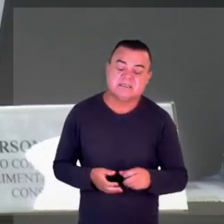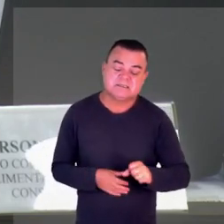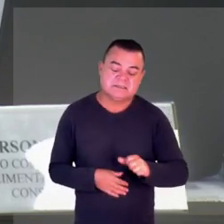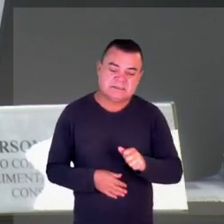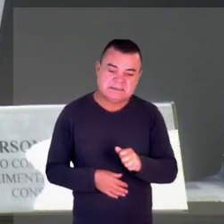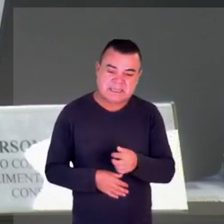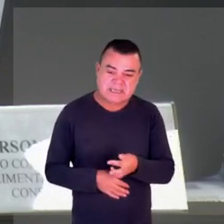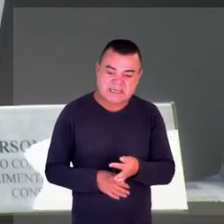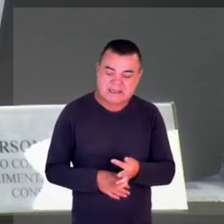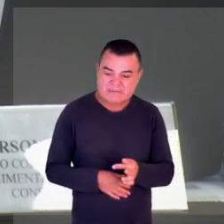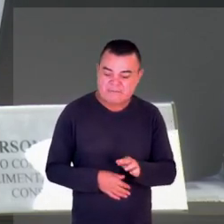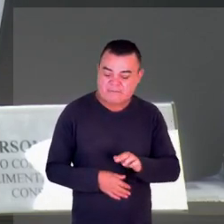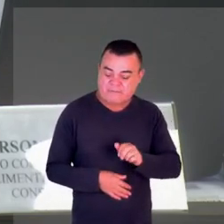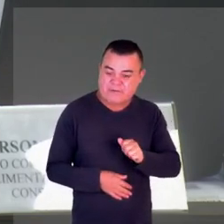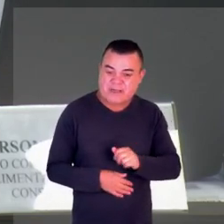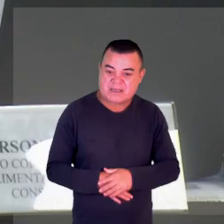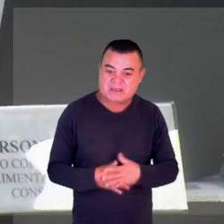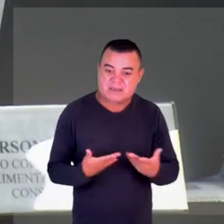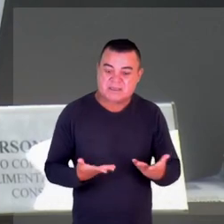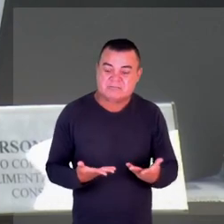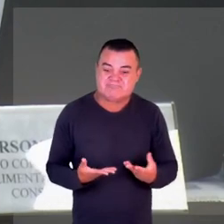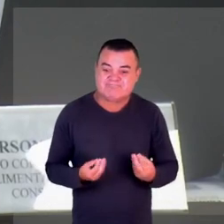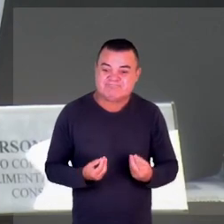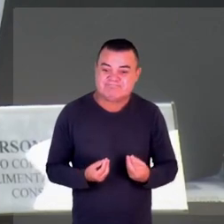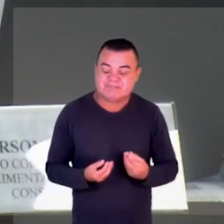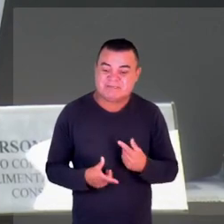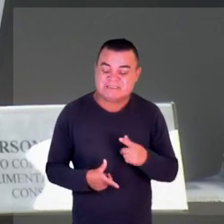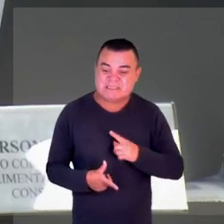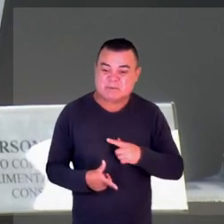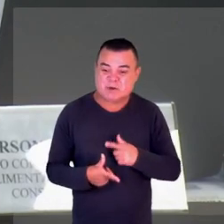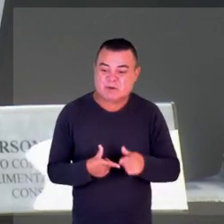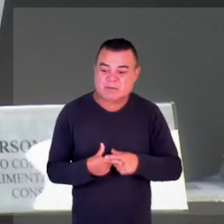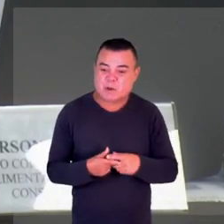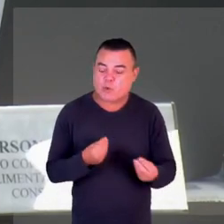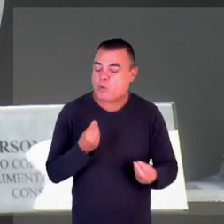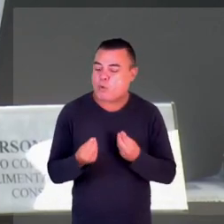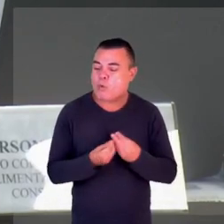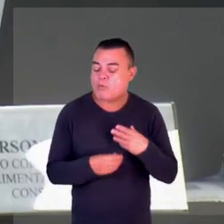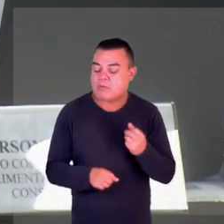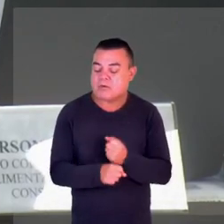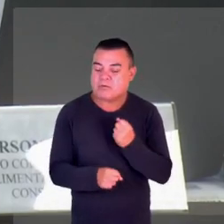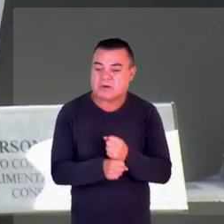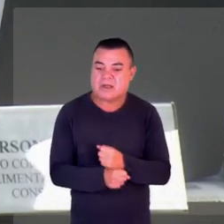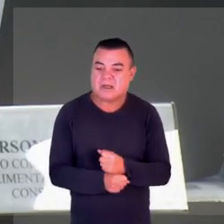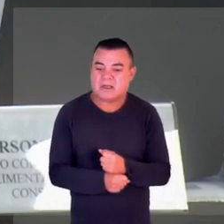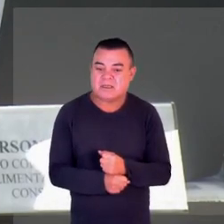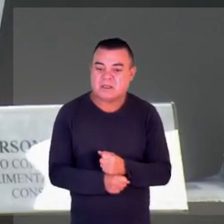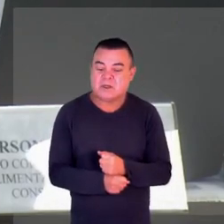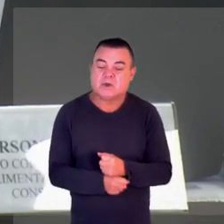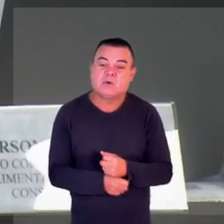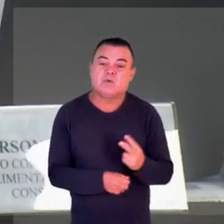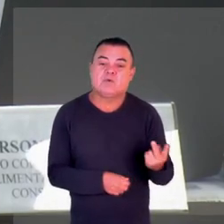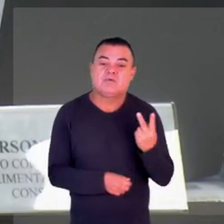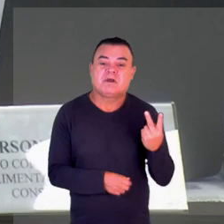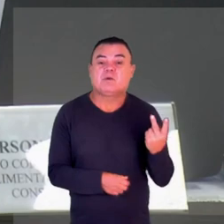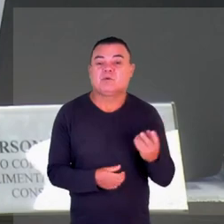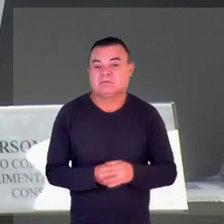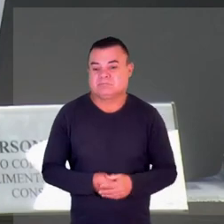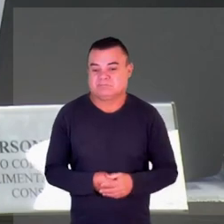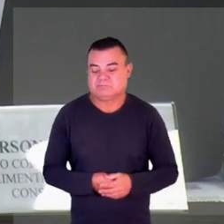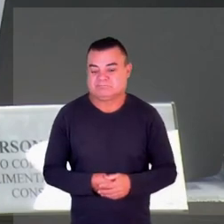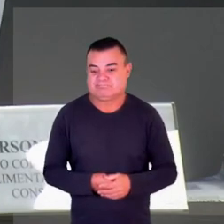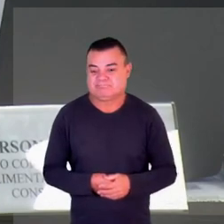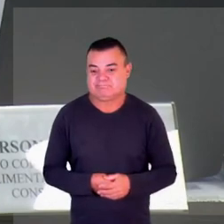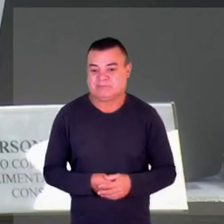exemplo como é que você regula o preço se você vai ter uma condição de produção menor